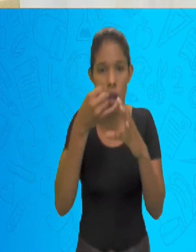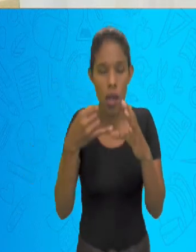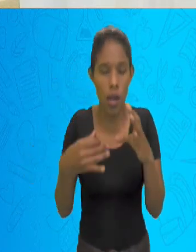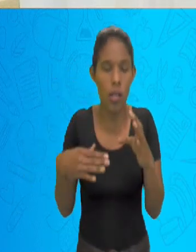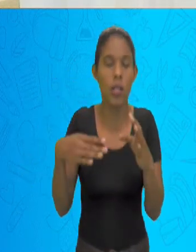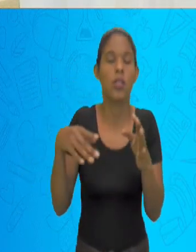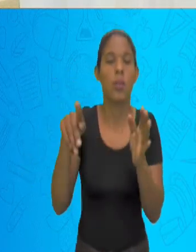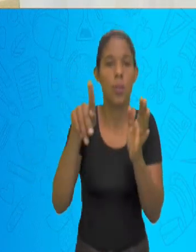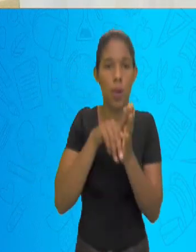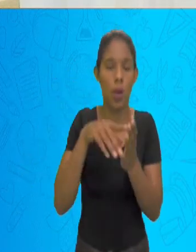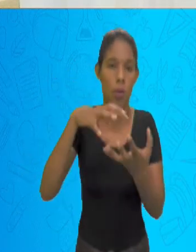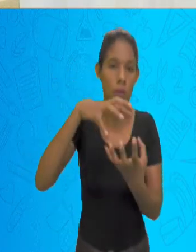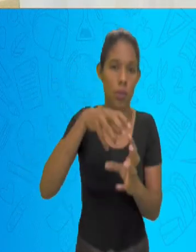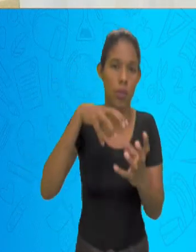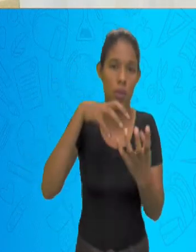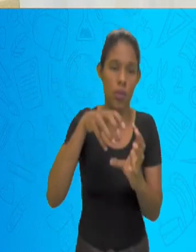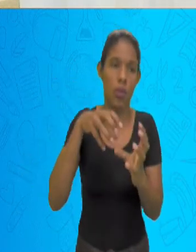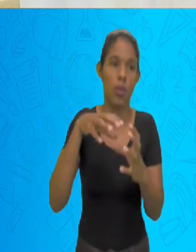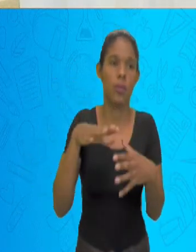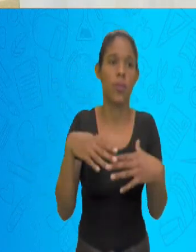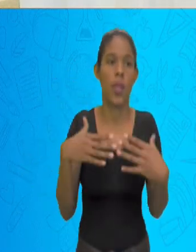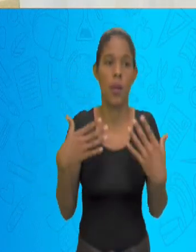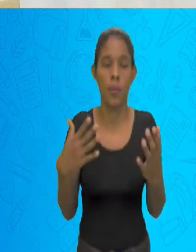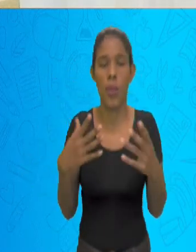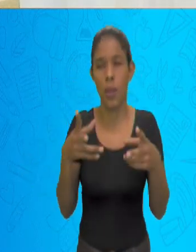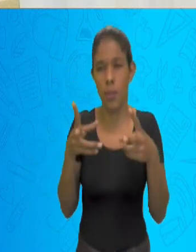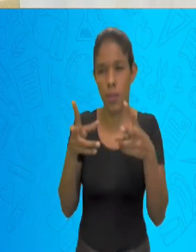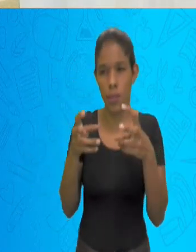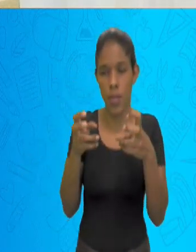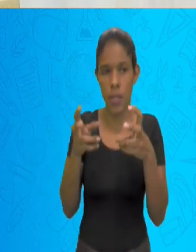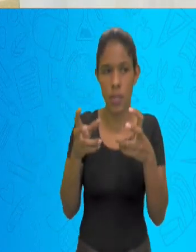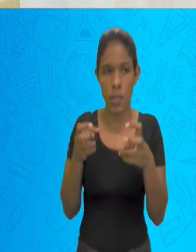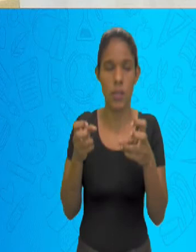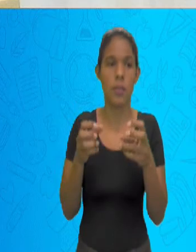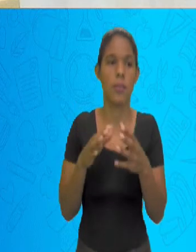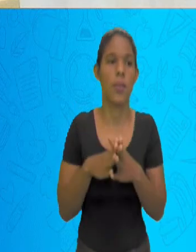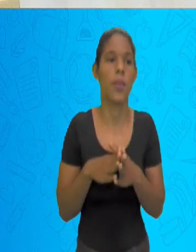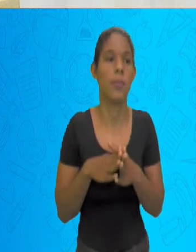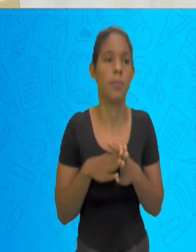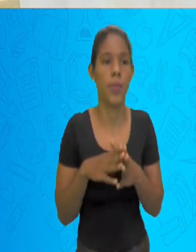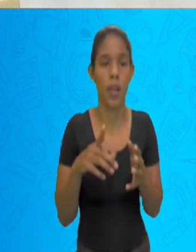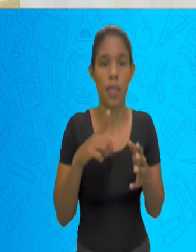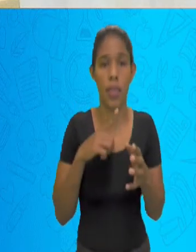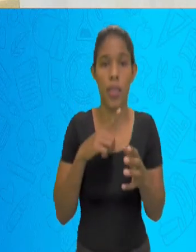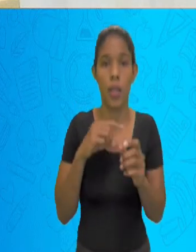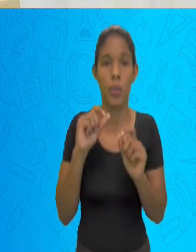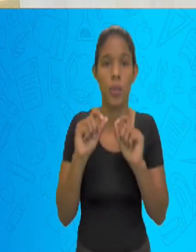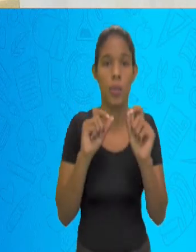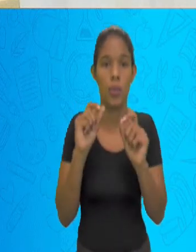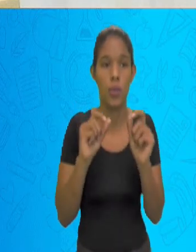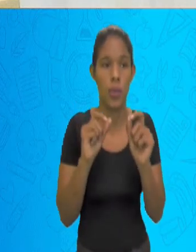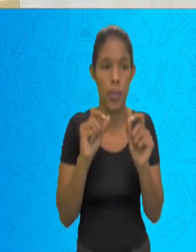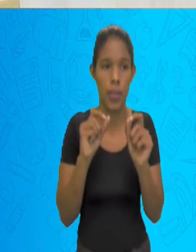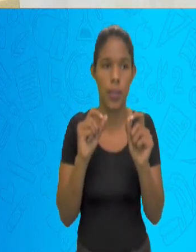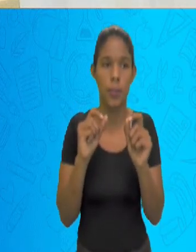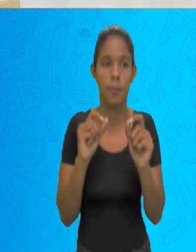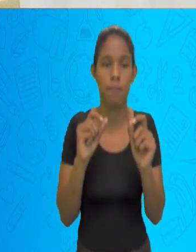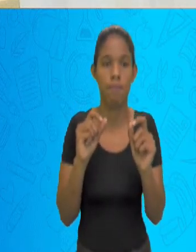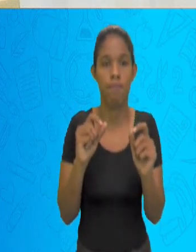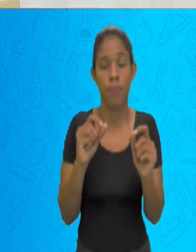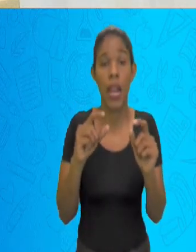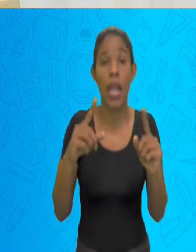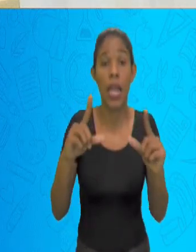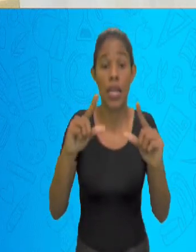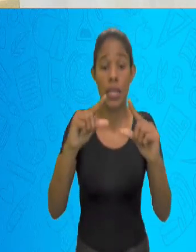sólidos geométricos. Observem aqui para vocês verem, olha, nós temos aqui triângulo, triângulo, triângulo e a